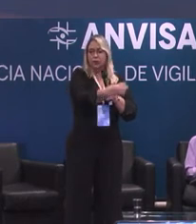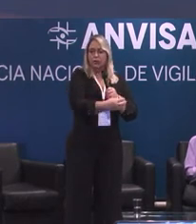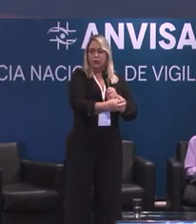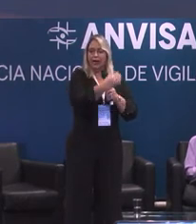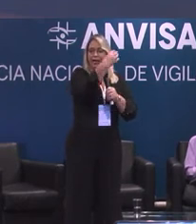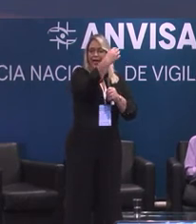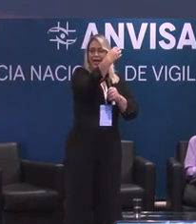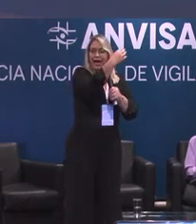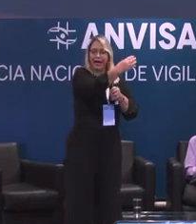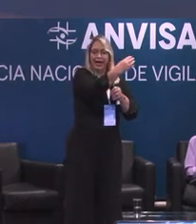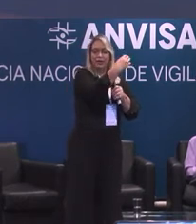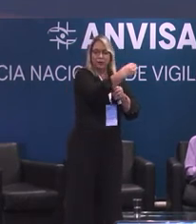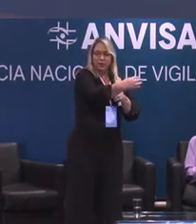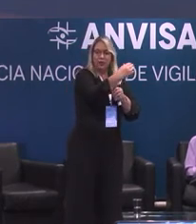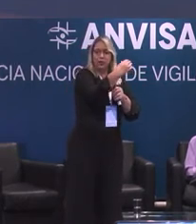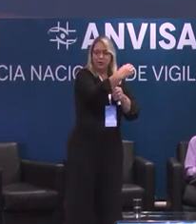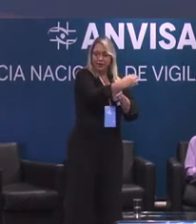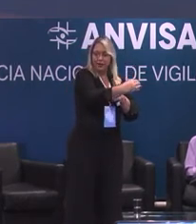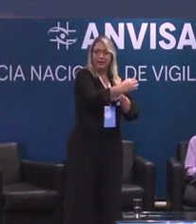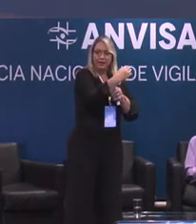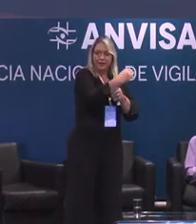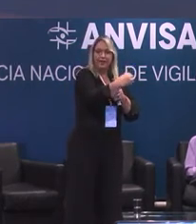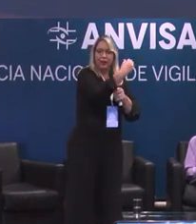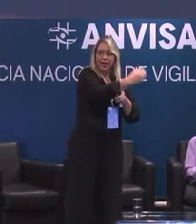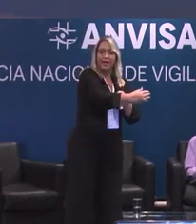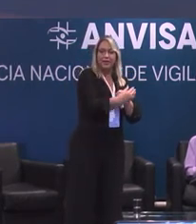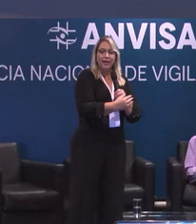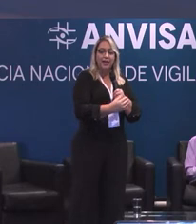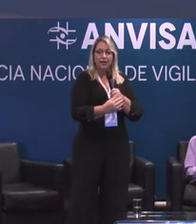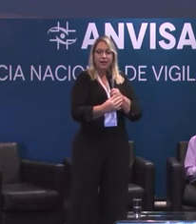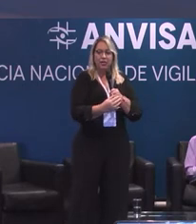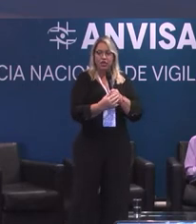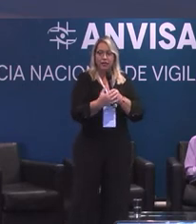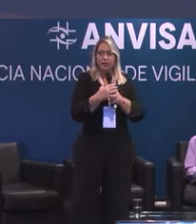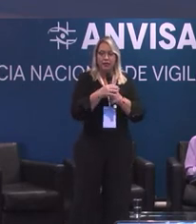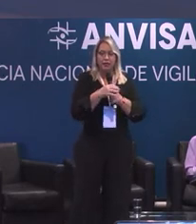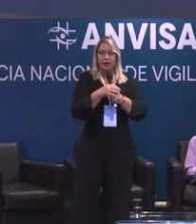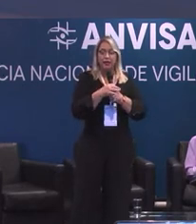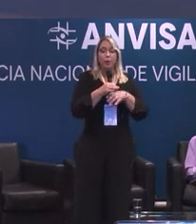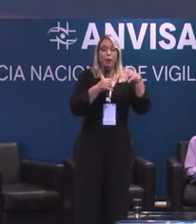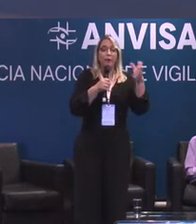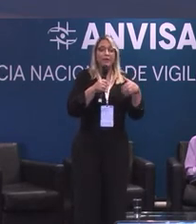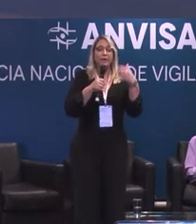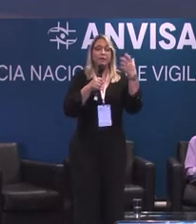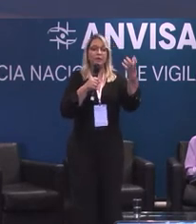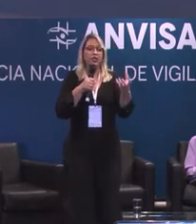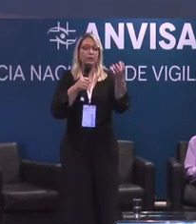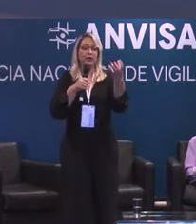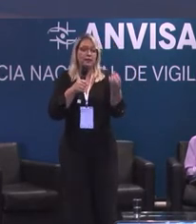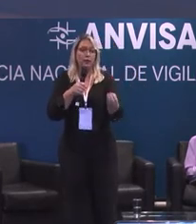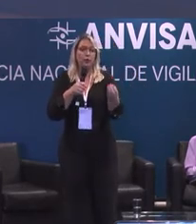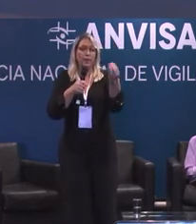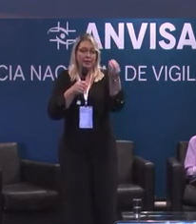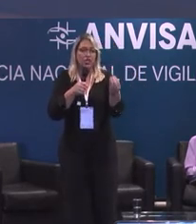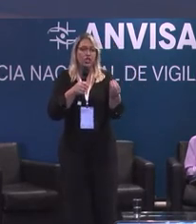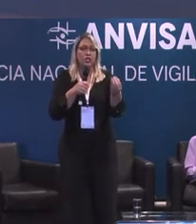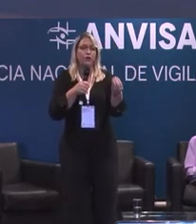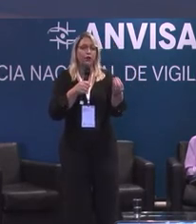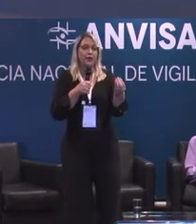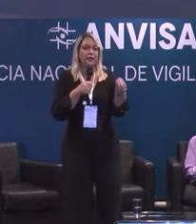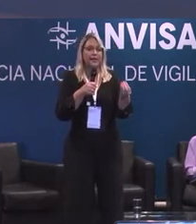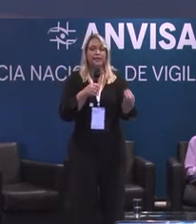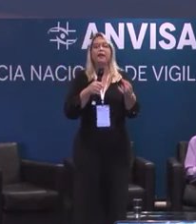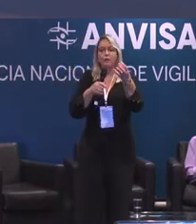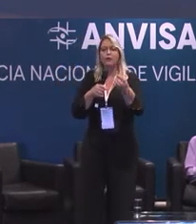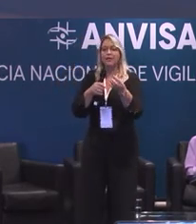pessoas, aquelas pessoas que tinham aquelas características. Então, por mais que vocês não detenham uma matriz de risco